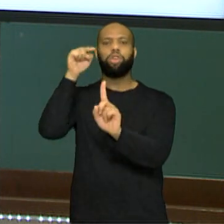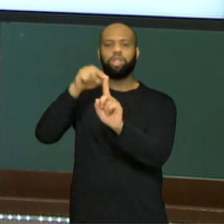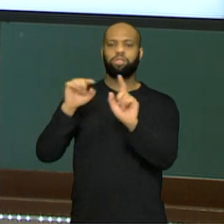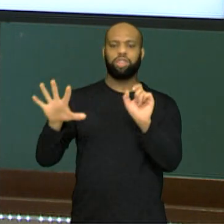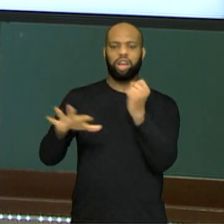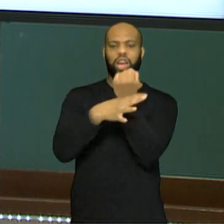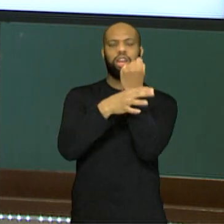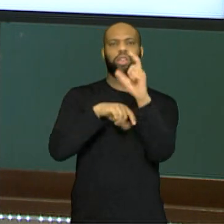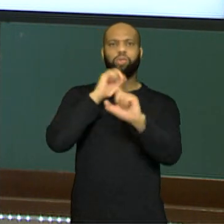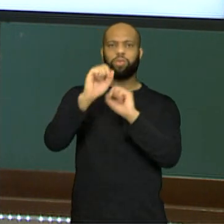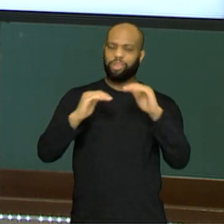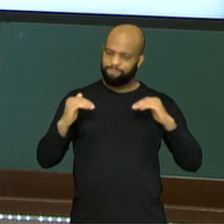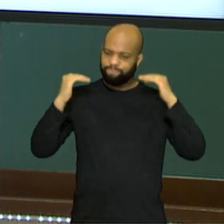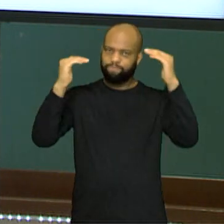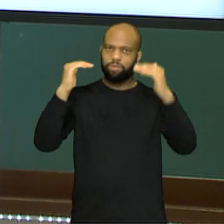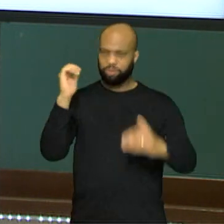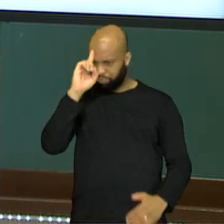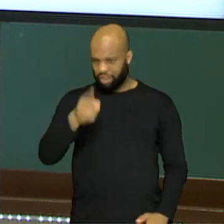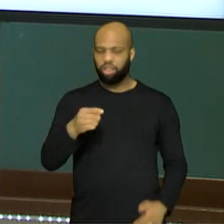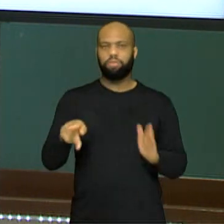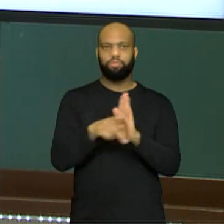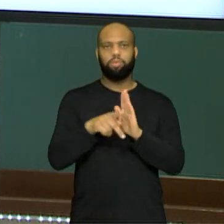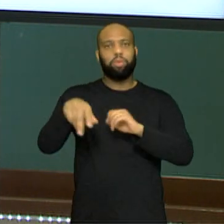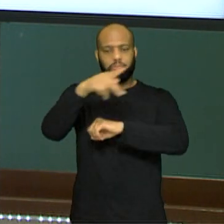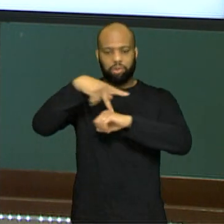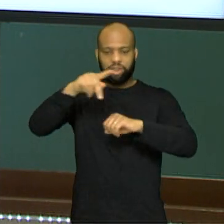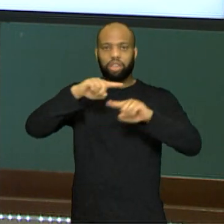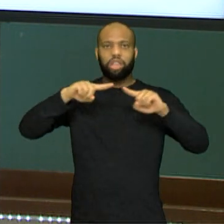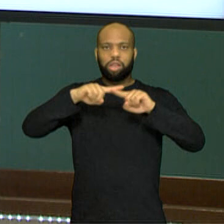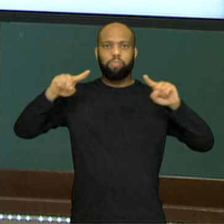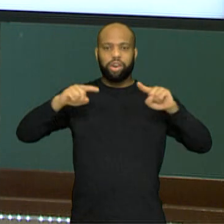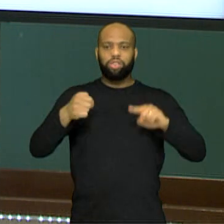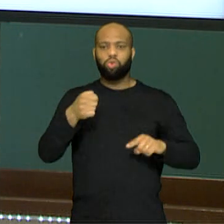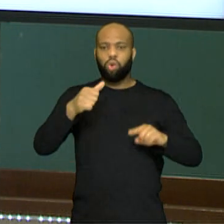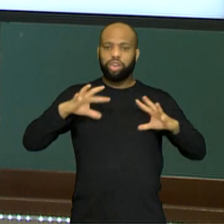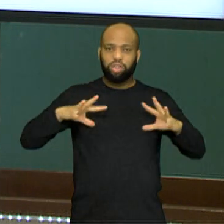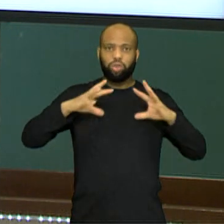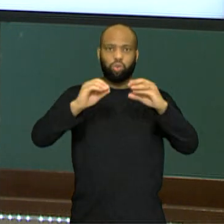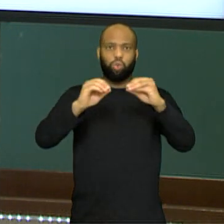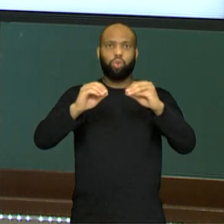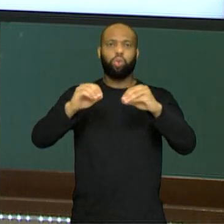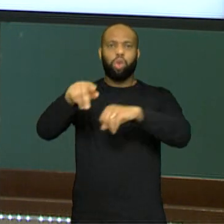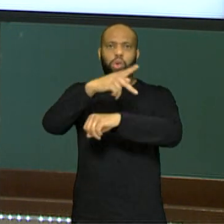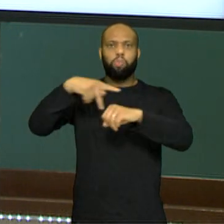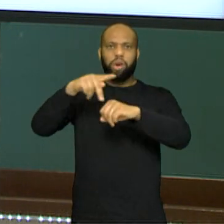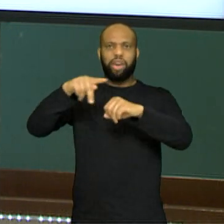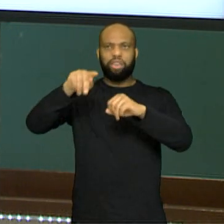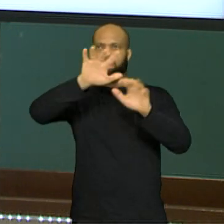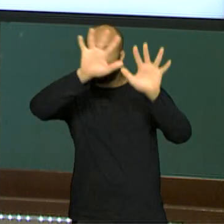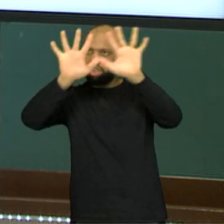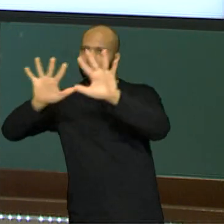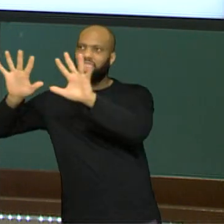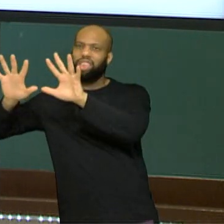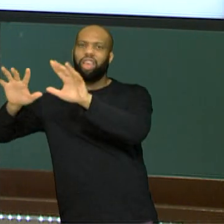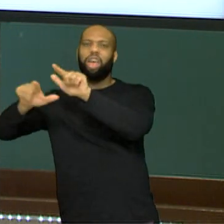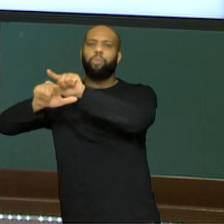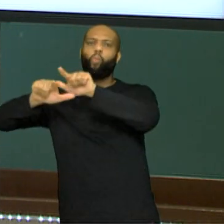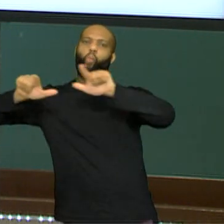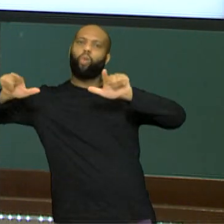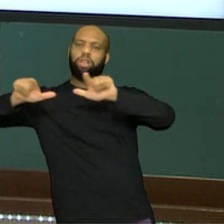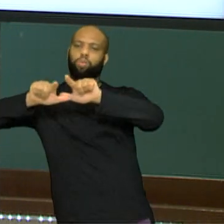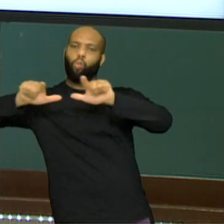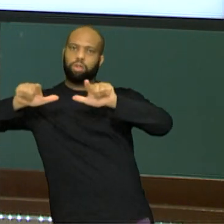garantir a soberania do país. No mais, quase todo o país é desocupado em relação a